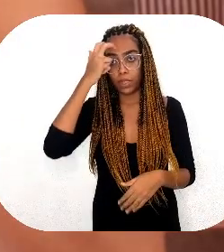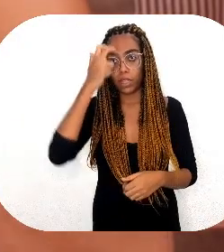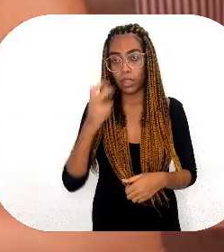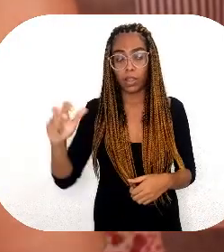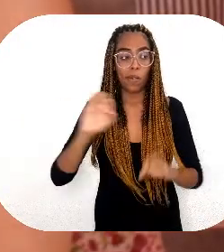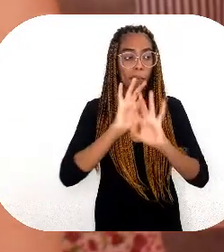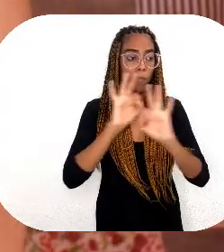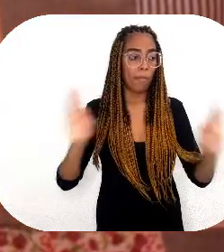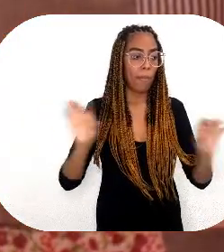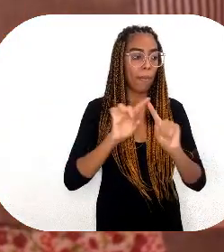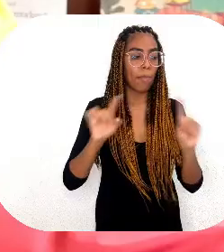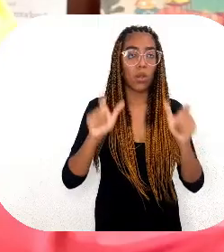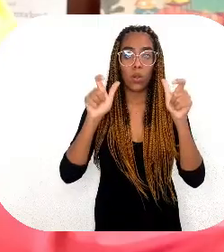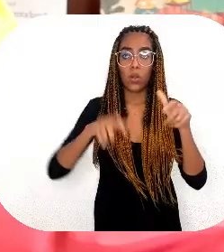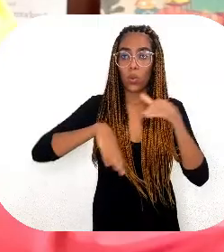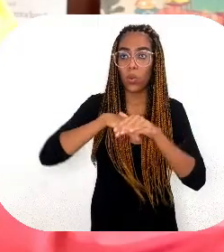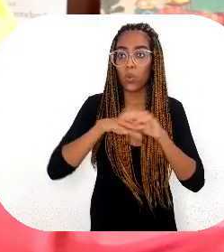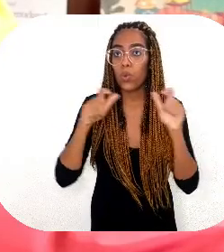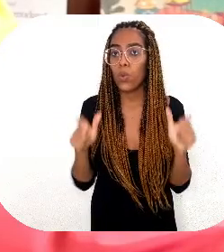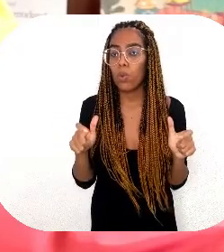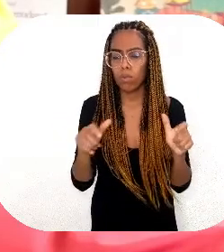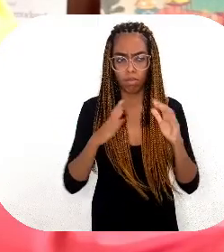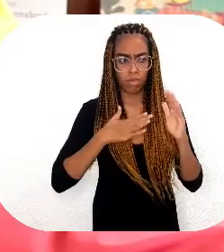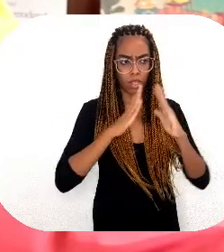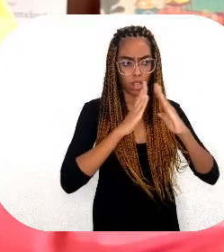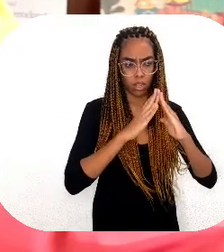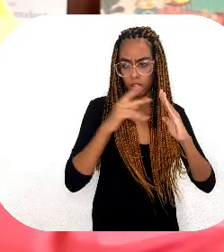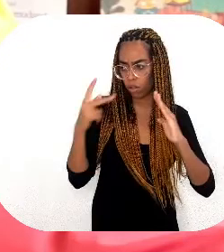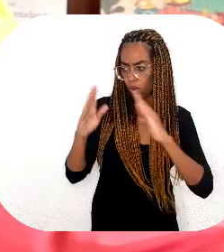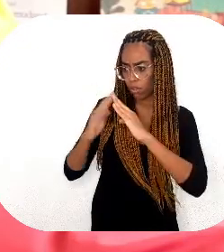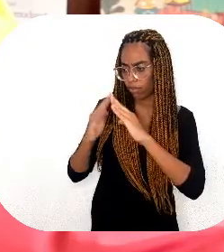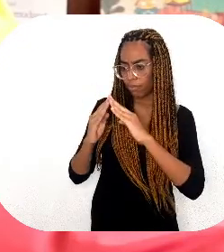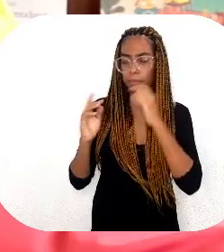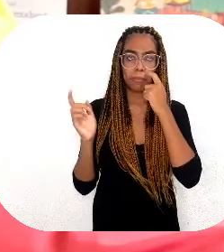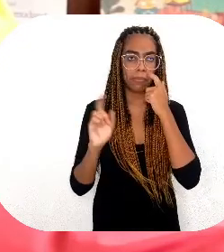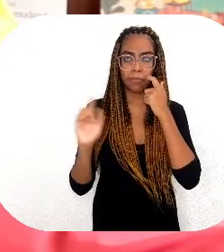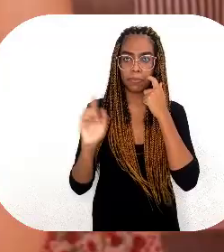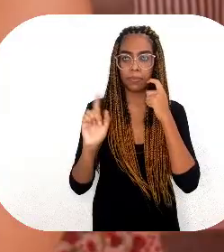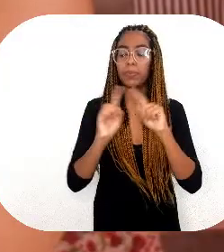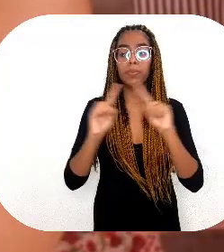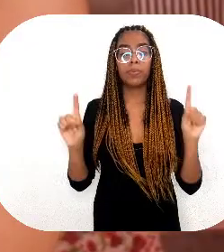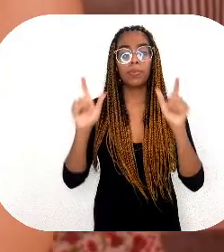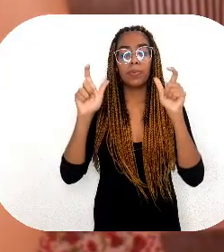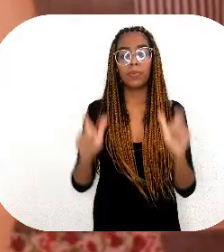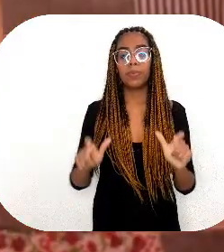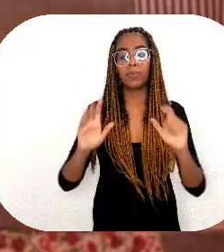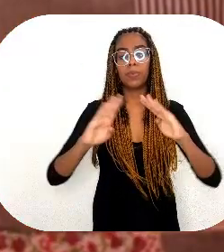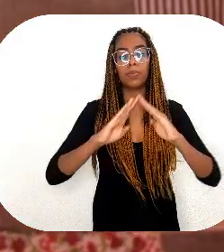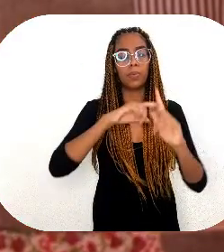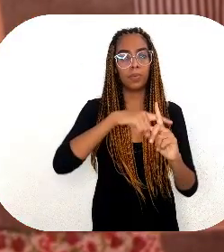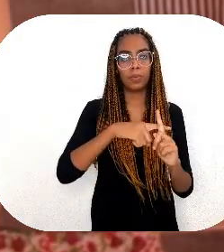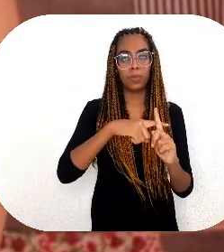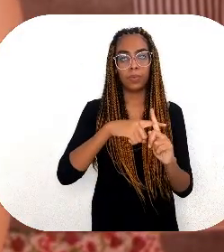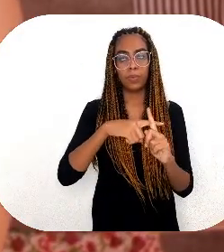ghee. O que você acha? Eu acho a ideia muito boa, amigo gato. Mas onde é que guarda lá em casa? Não, na sua casa não, nem na